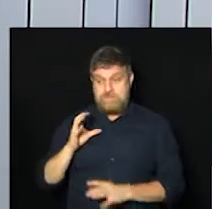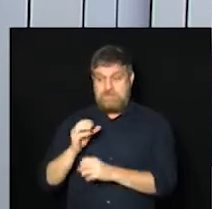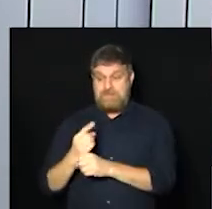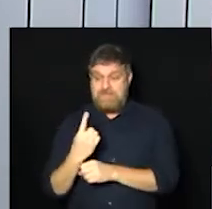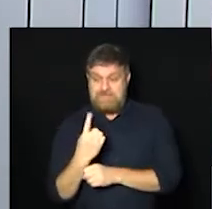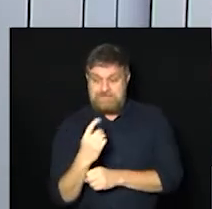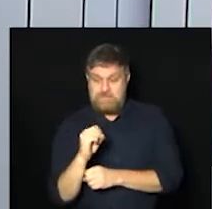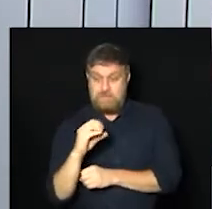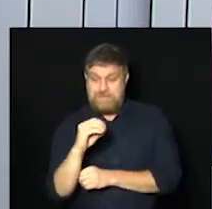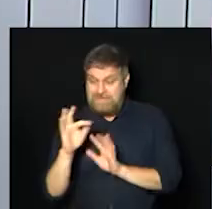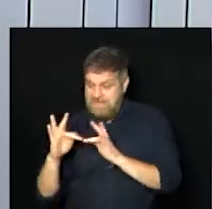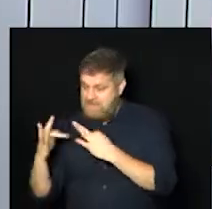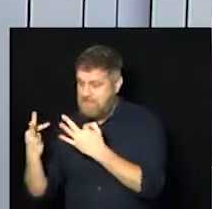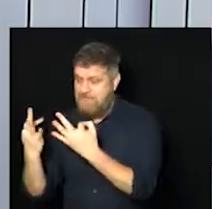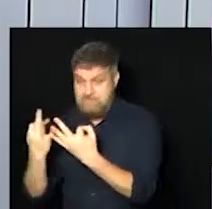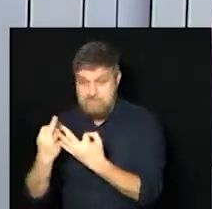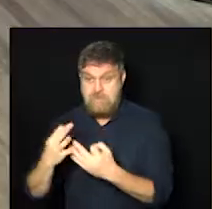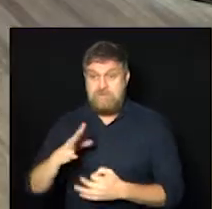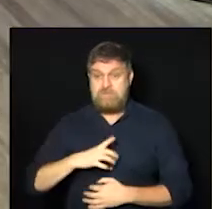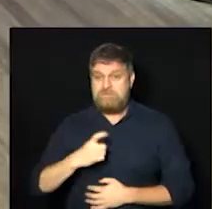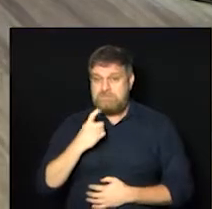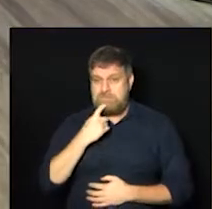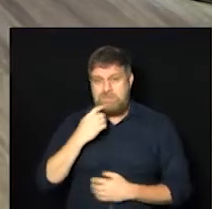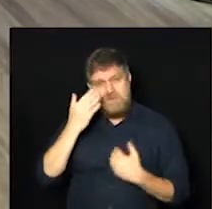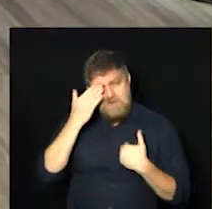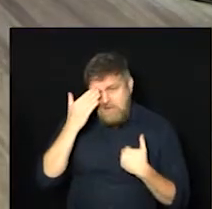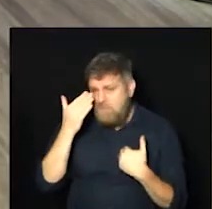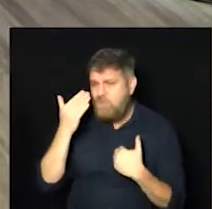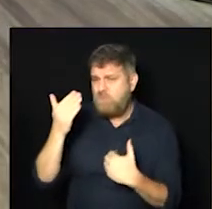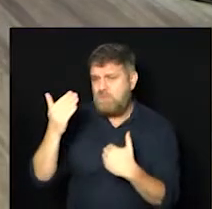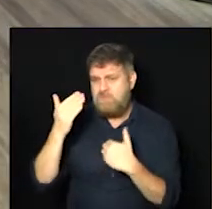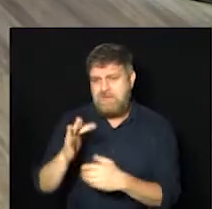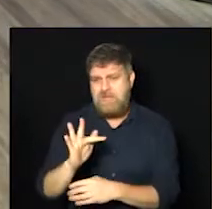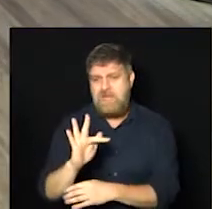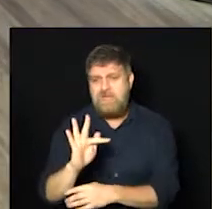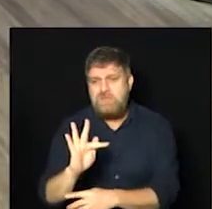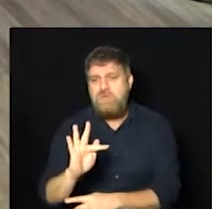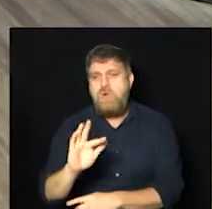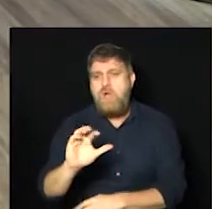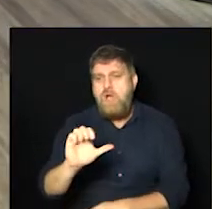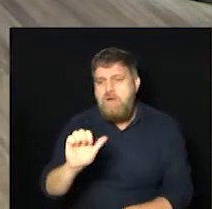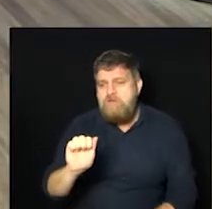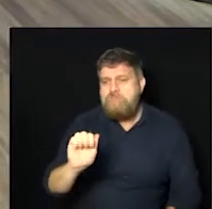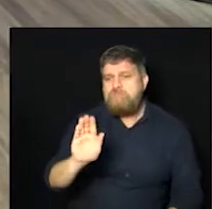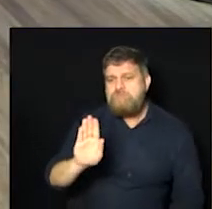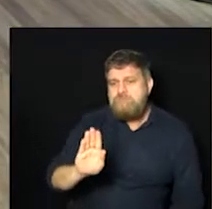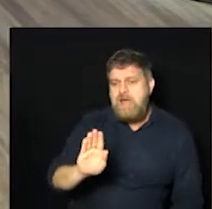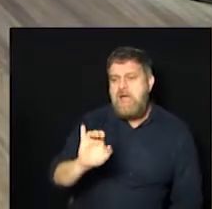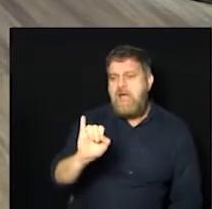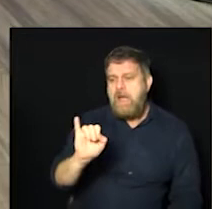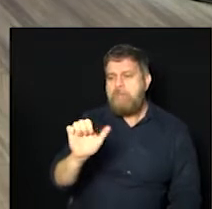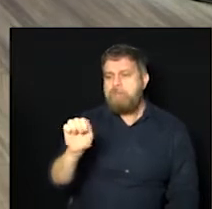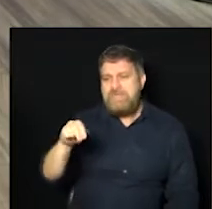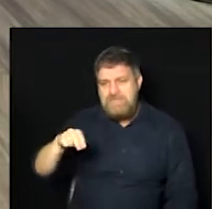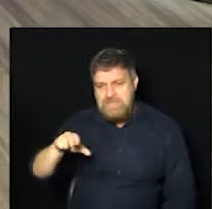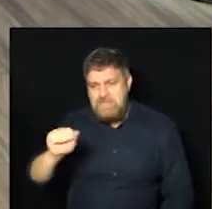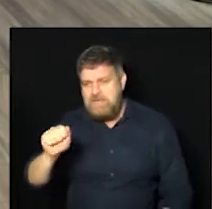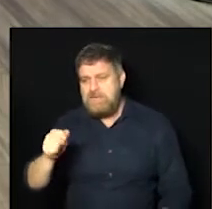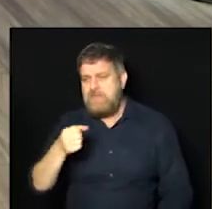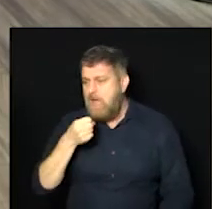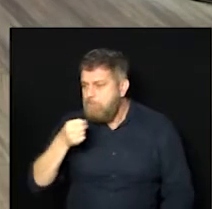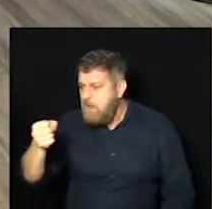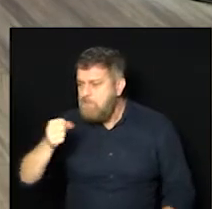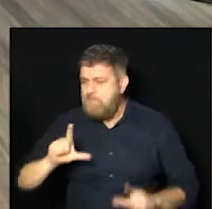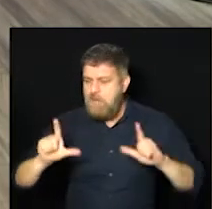famílias atendidas na cidade. Fabiana, muito obrigado, viu, por ter aceito o convite para participar aqui do Câmara Total. E a